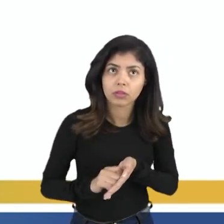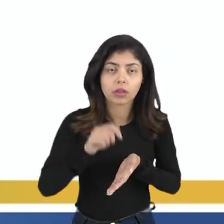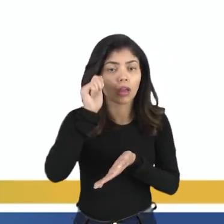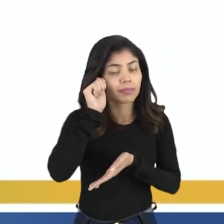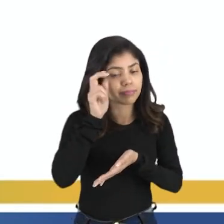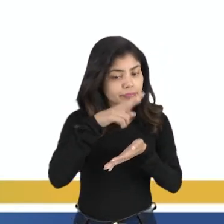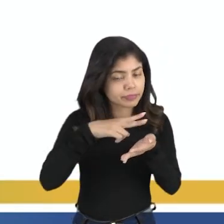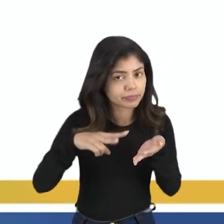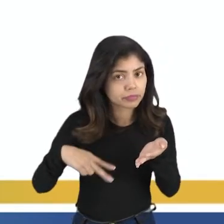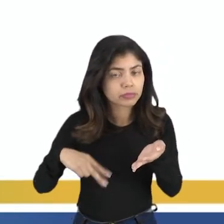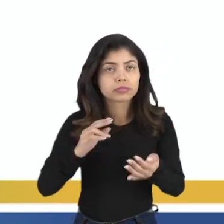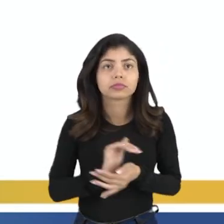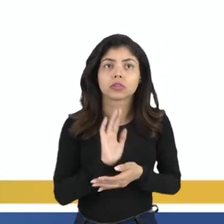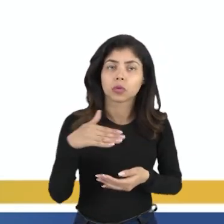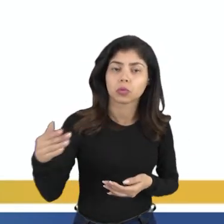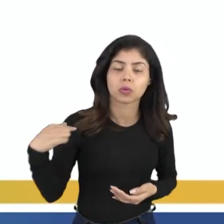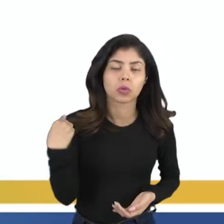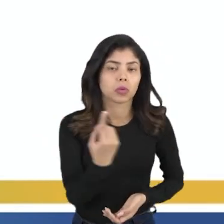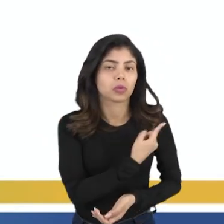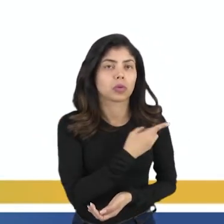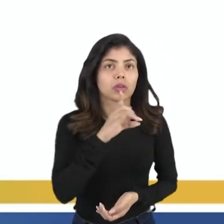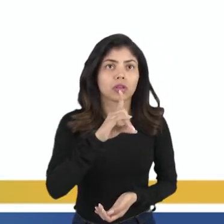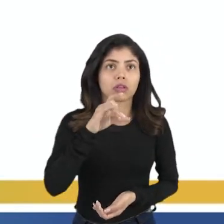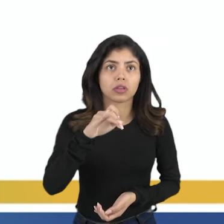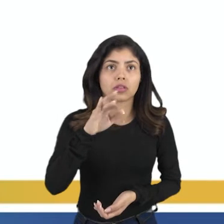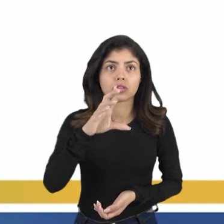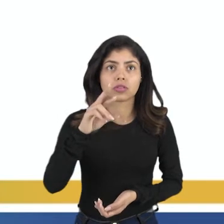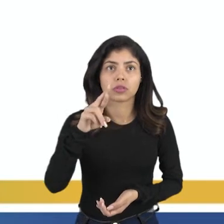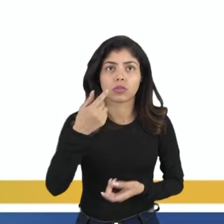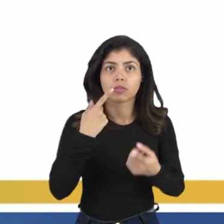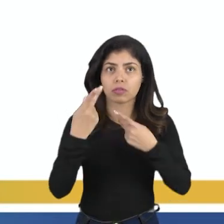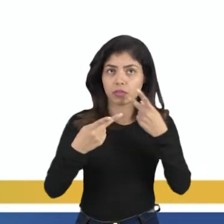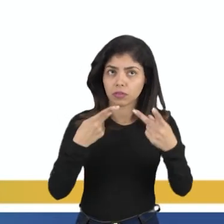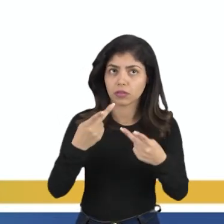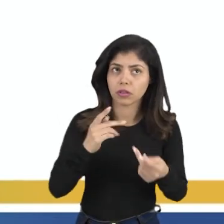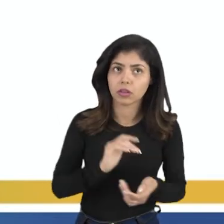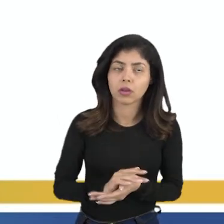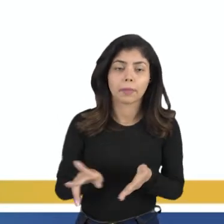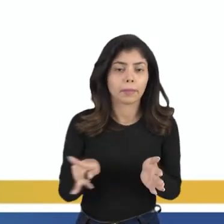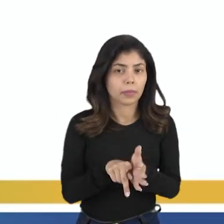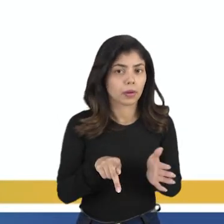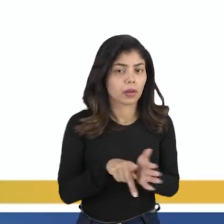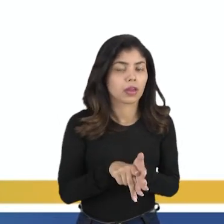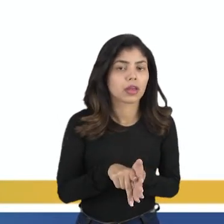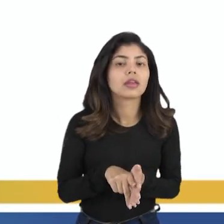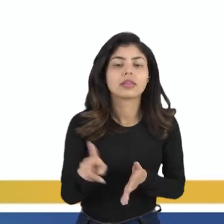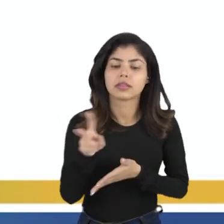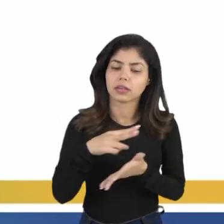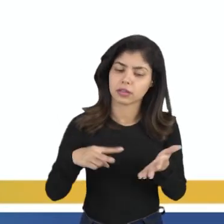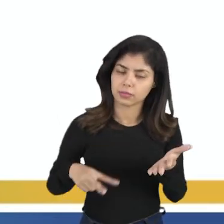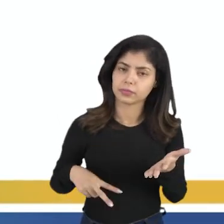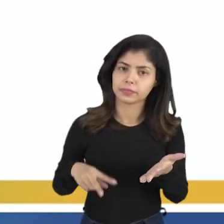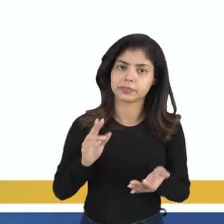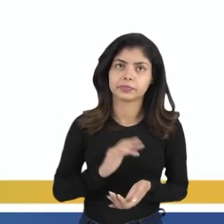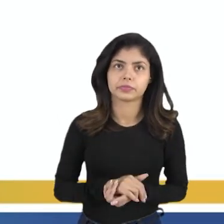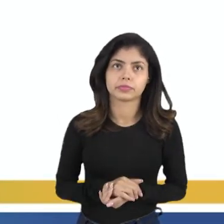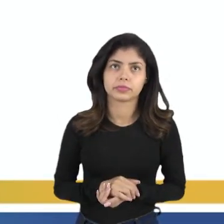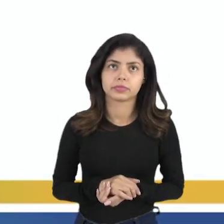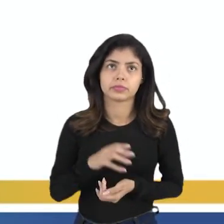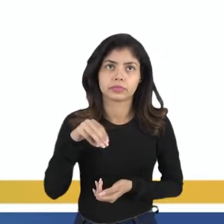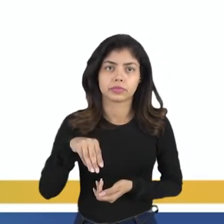da leitura. Então, quando nós pensarmos sobre discorrer, sobre falar sobre o ato da leitura, nós vamos estar falando sobre